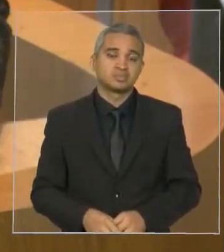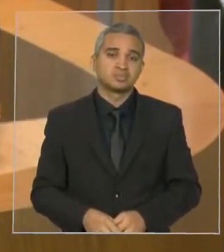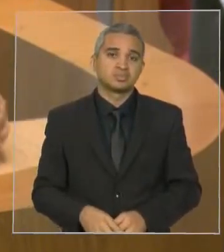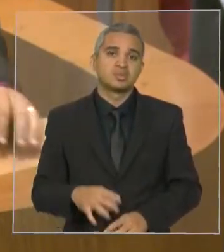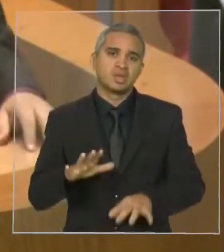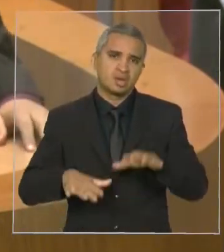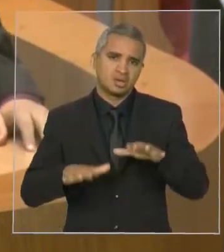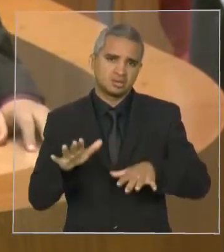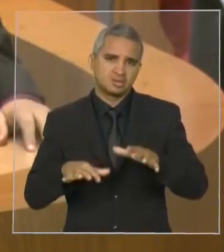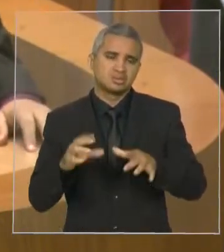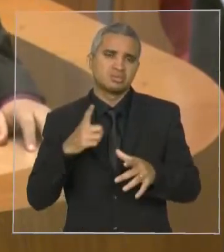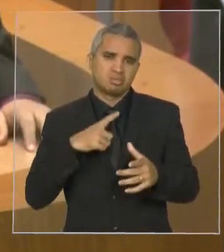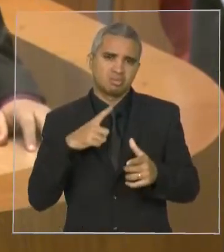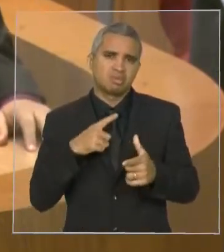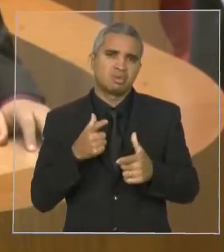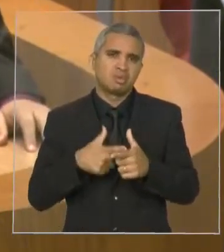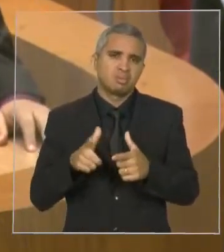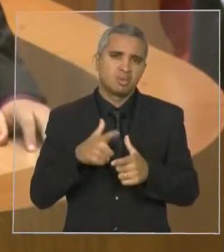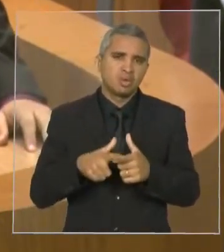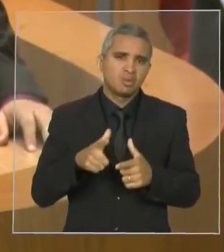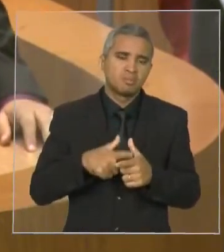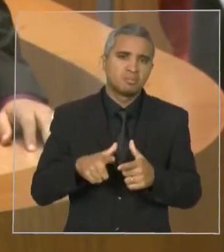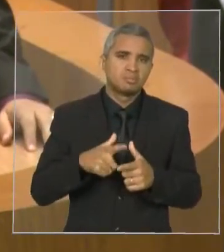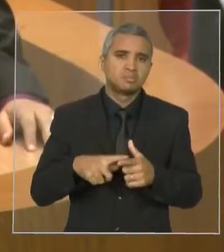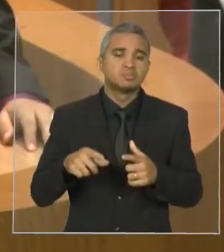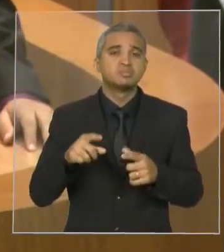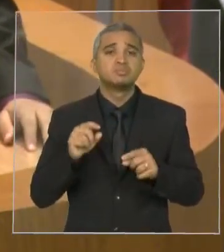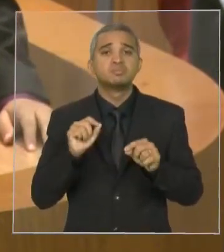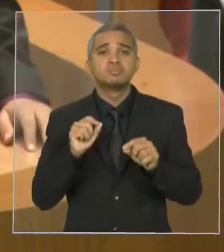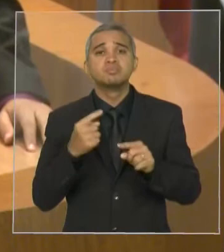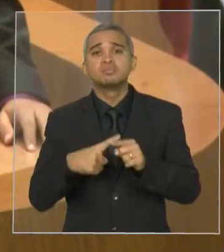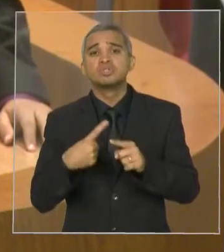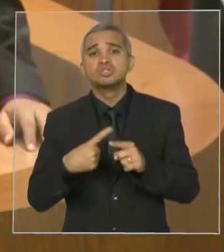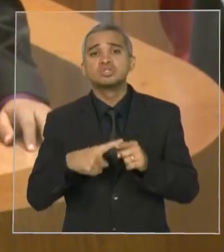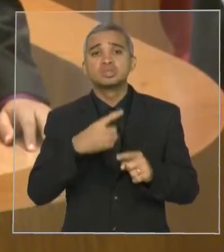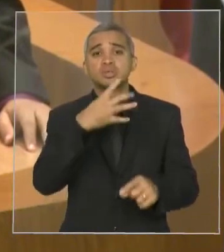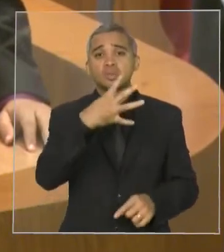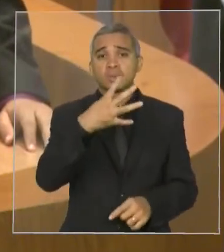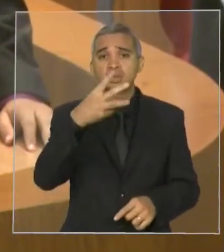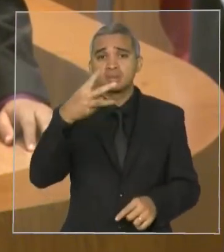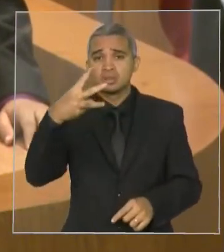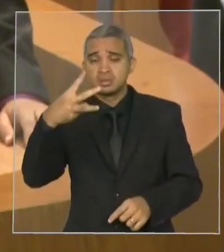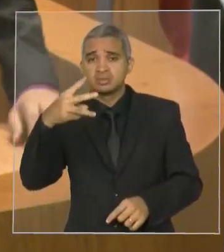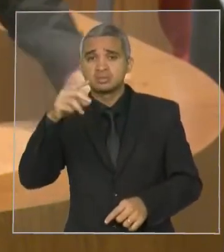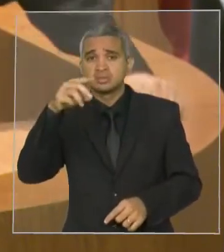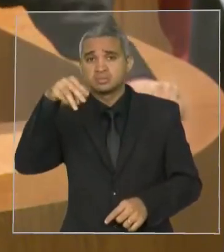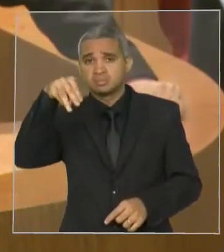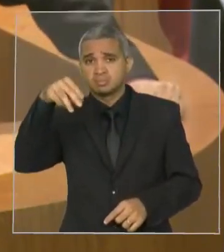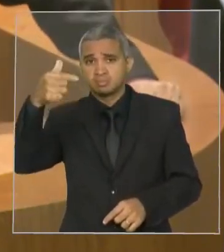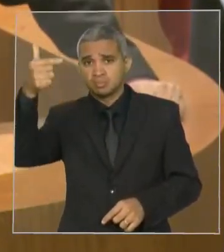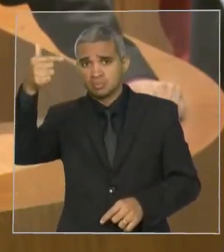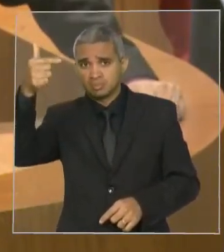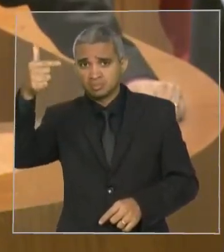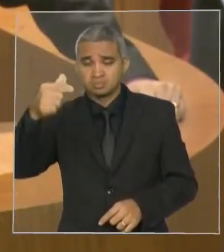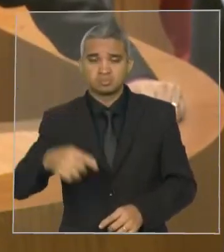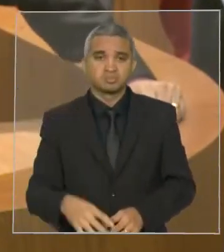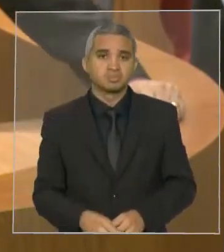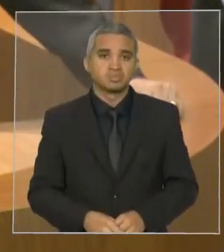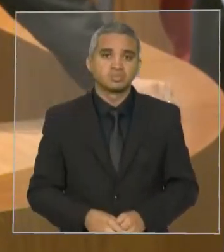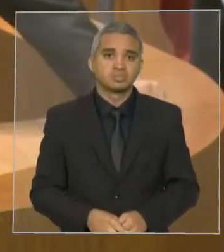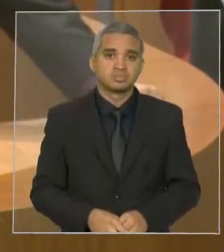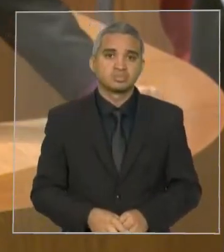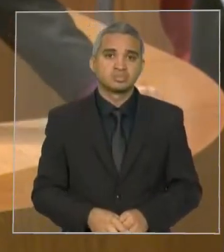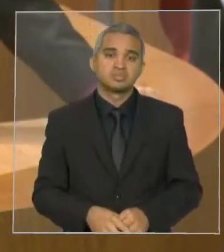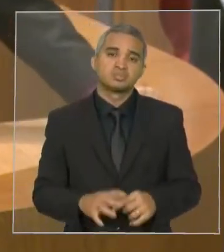fazer um investimento numa área de 43 mil metros quadrados em média é